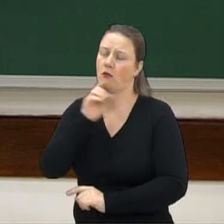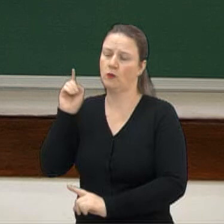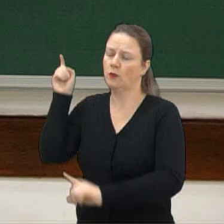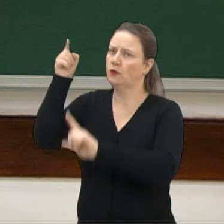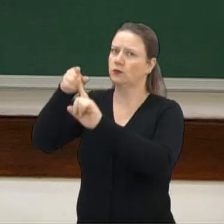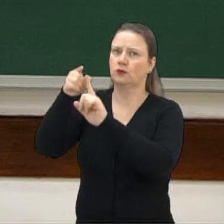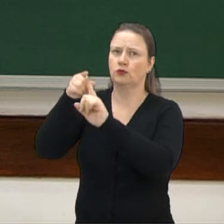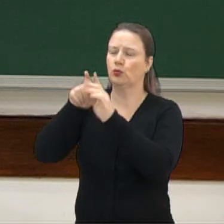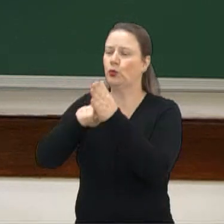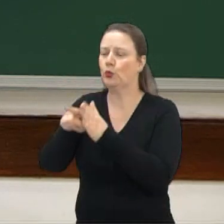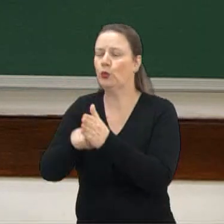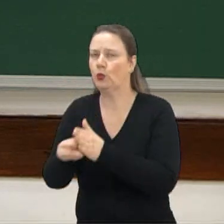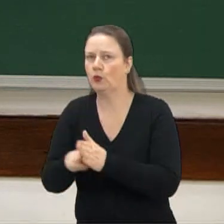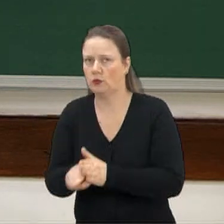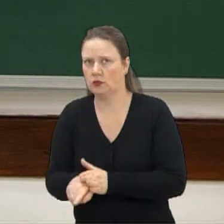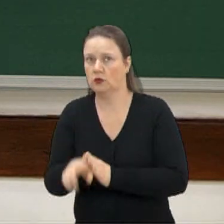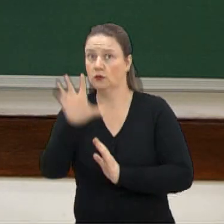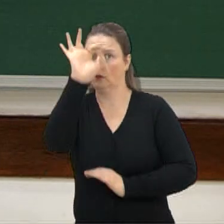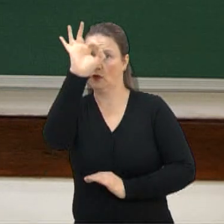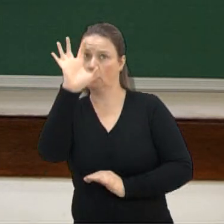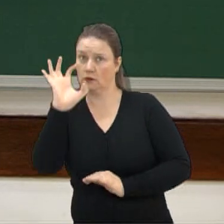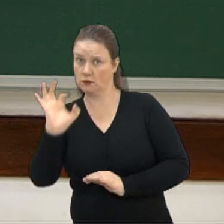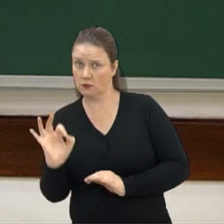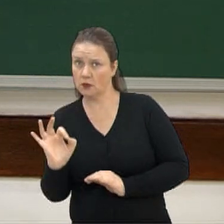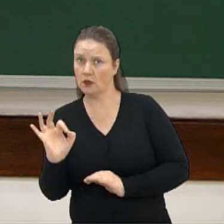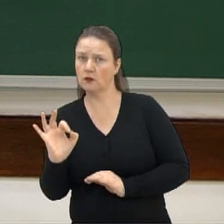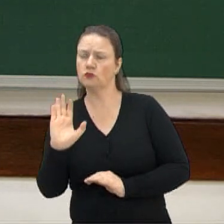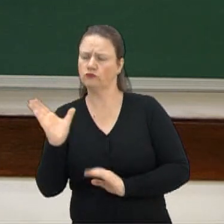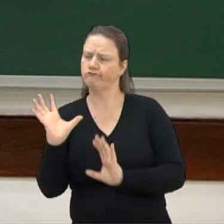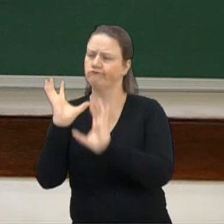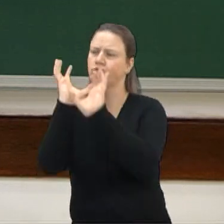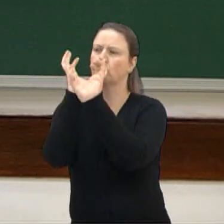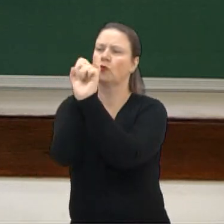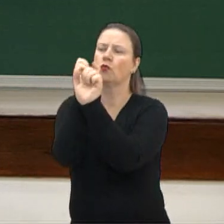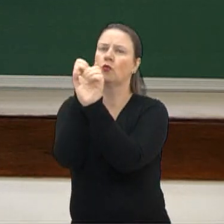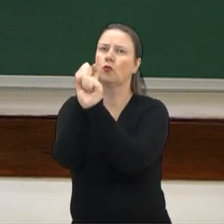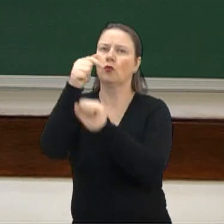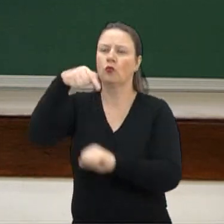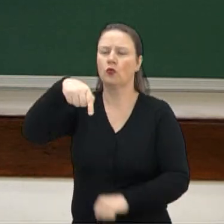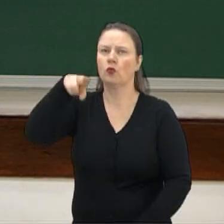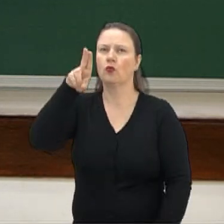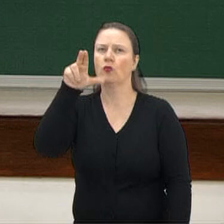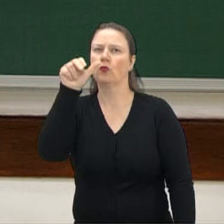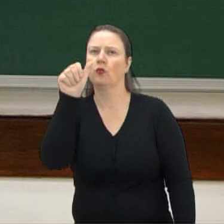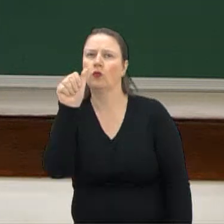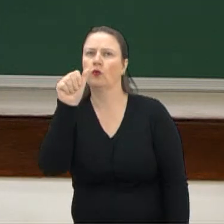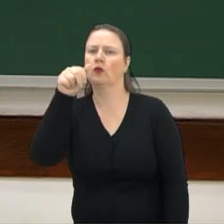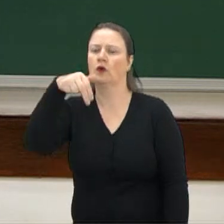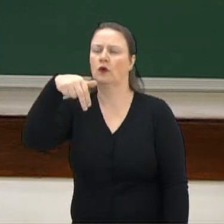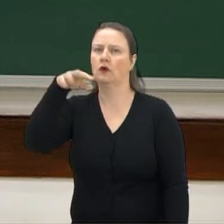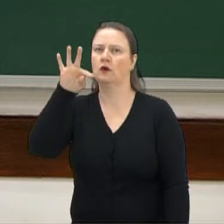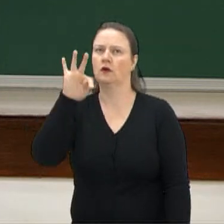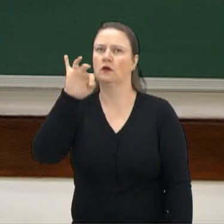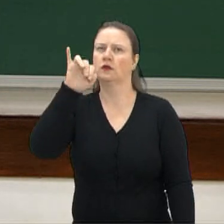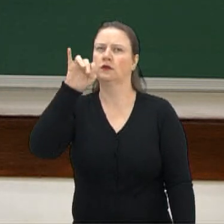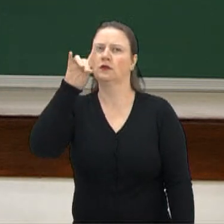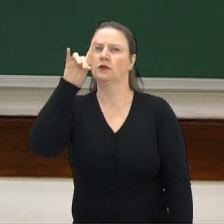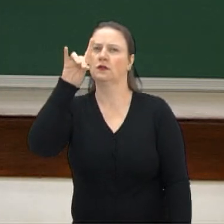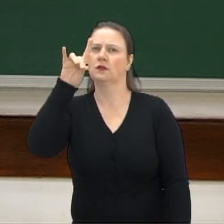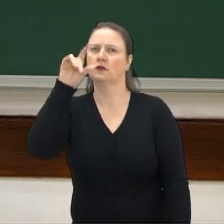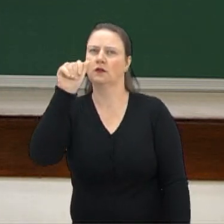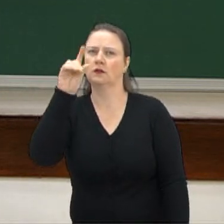tinha esses dados, lembra? Os percentuais, esses números. Então, pesquisa quantitativa, de